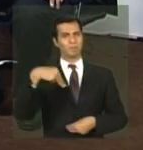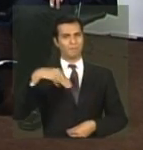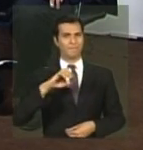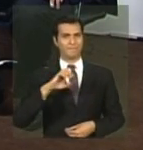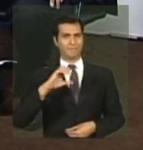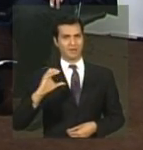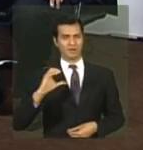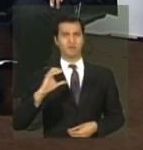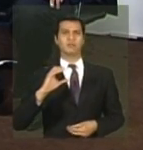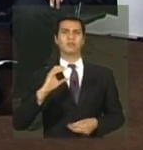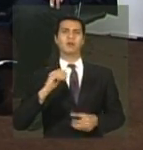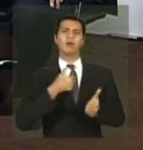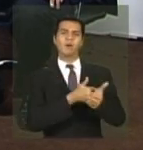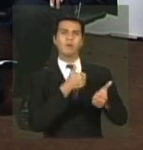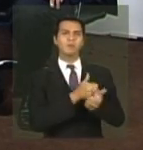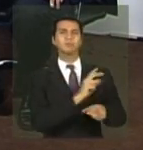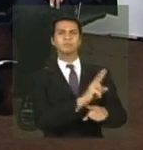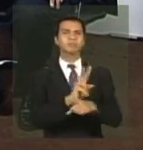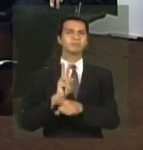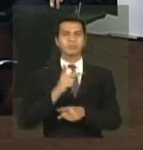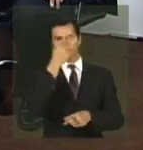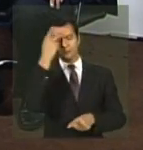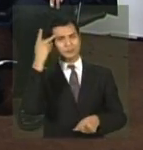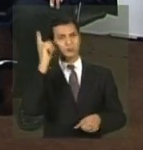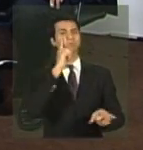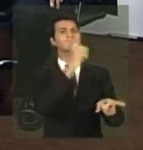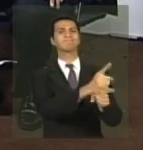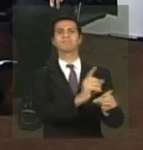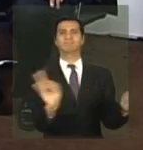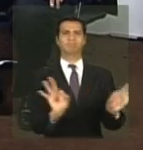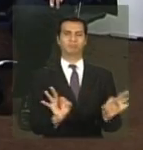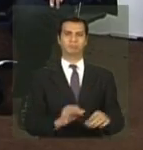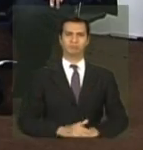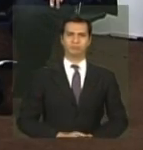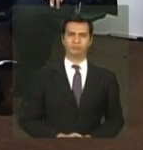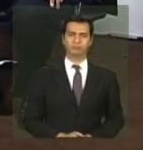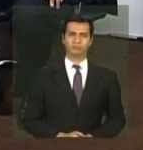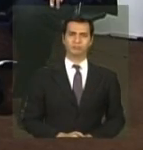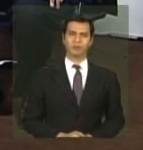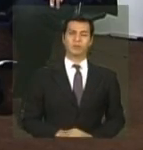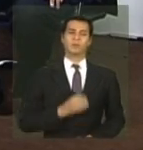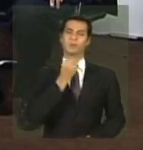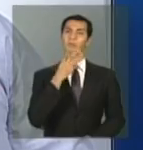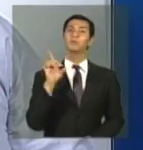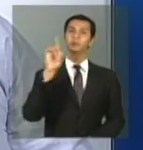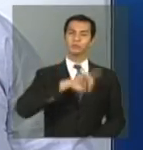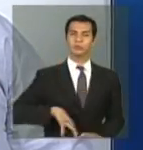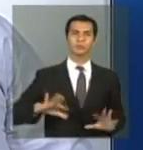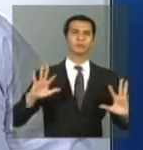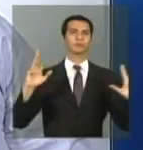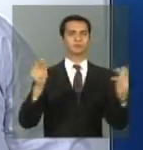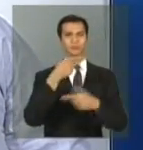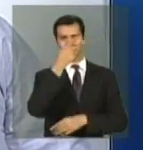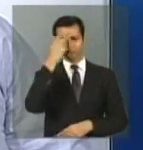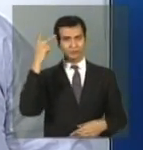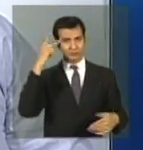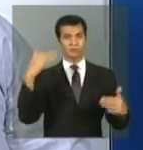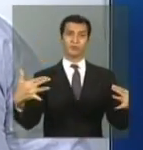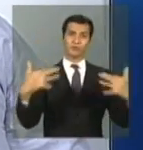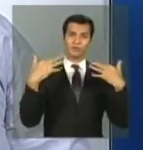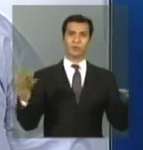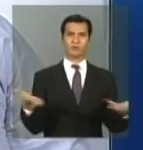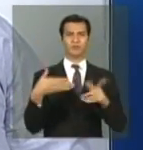não localizados. Bom dia, Renata. Bom dia. Bom dia, Marcos. Bom dia a todas as pessoas que assistem esse